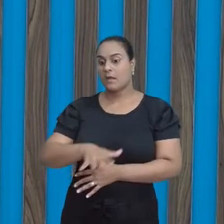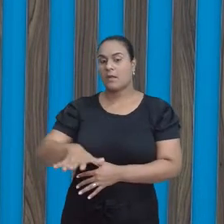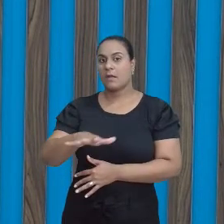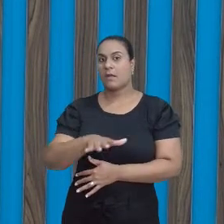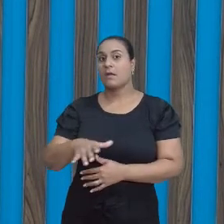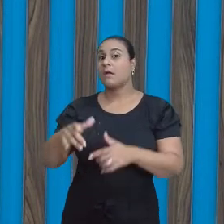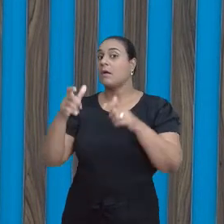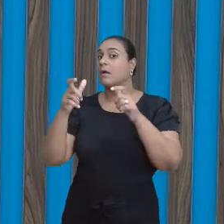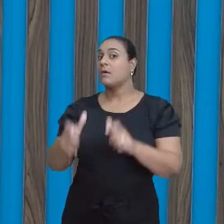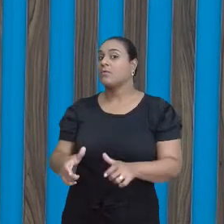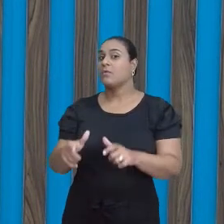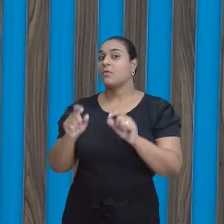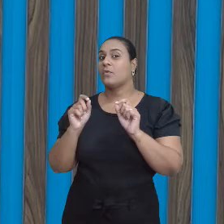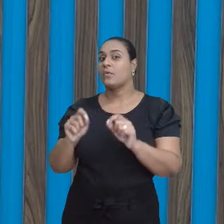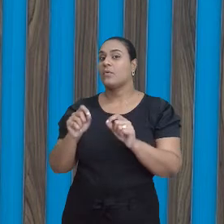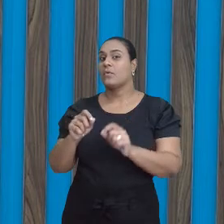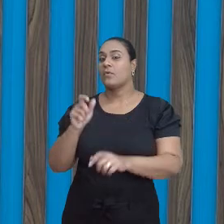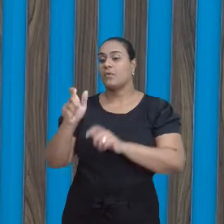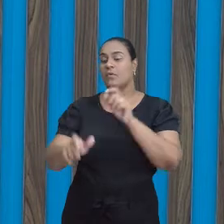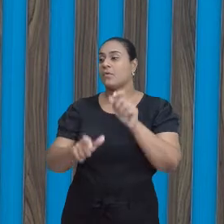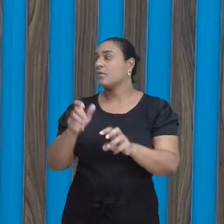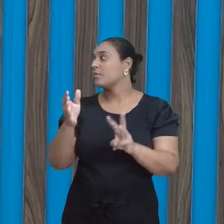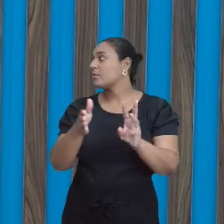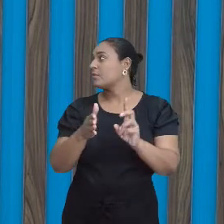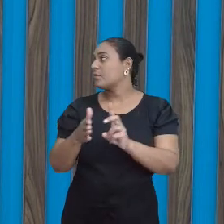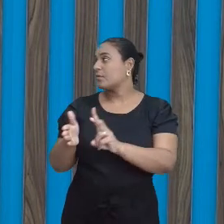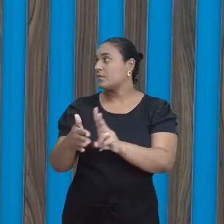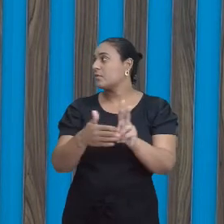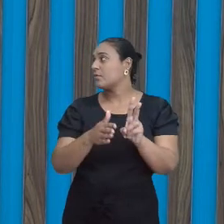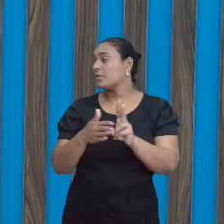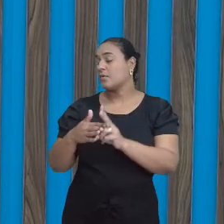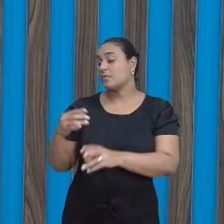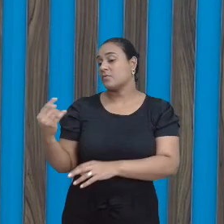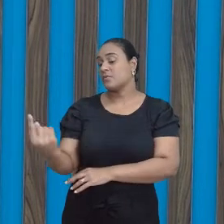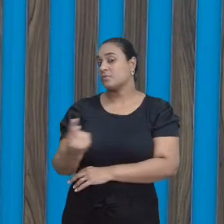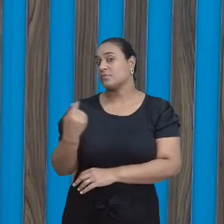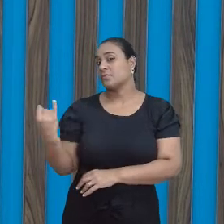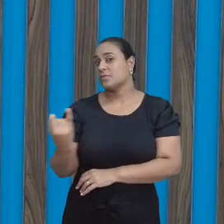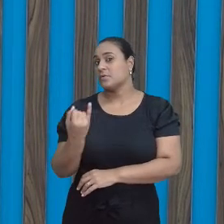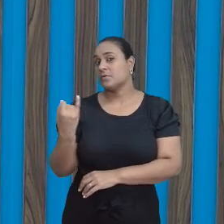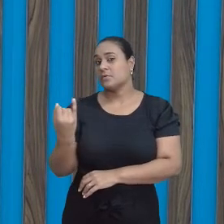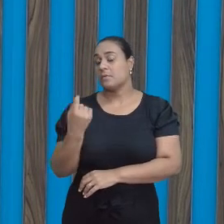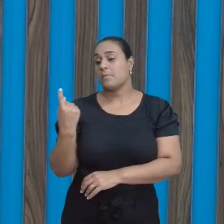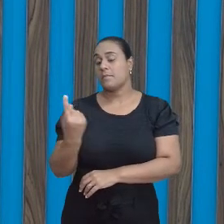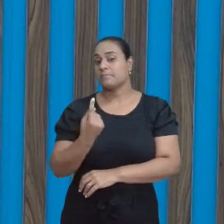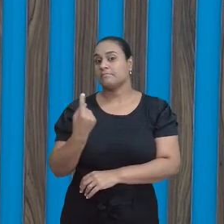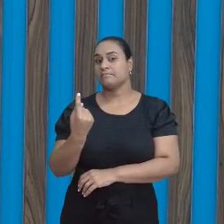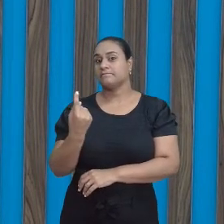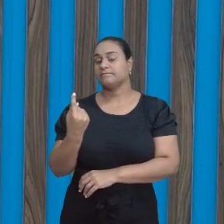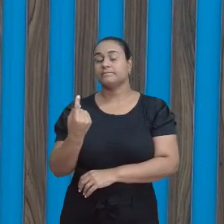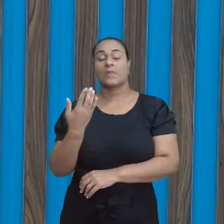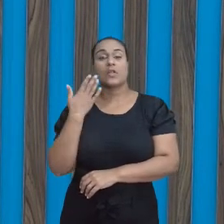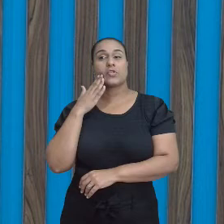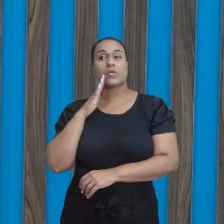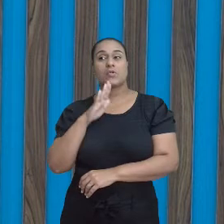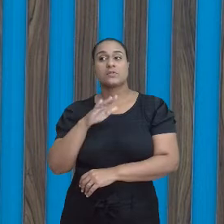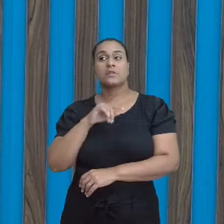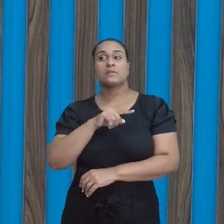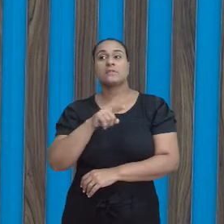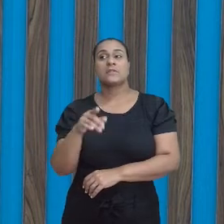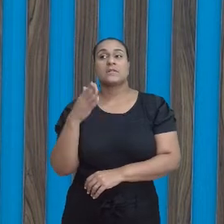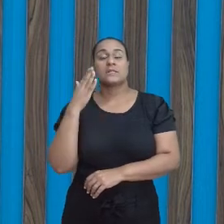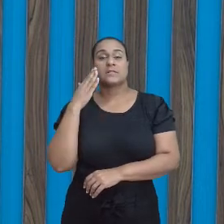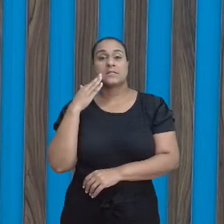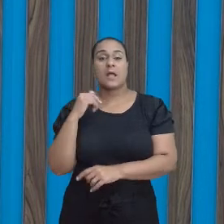se localiza os índios isolados. Tá? A questão de índios isolados estão lá. Eu não sei se vocês sabem,